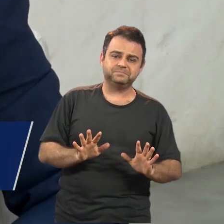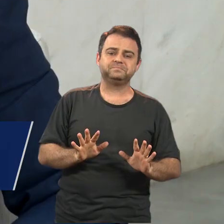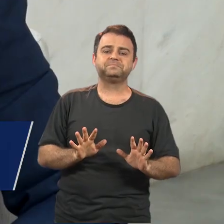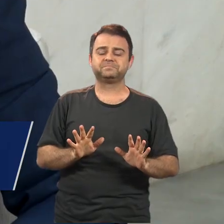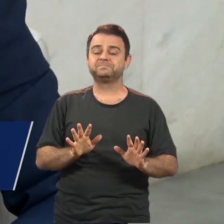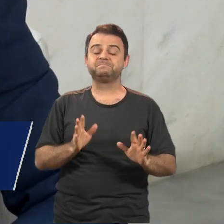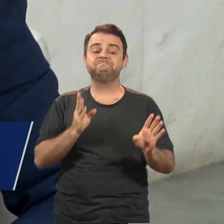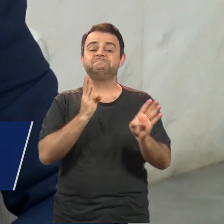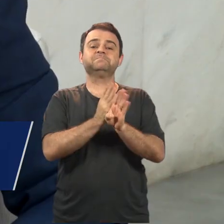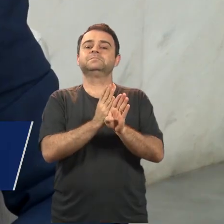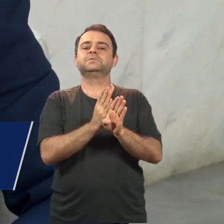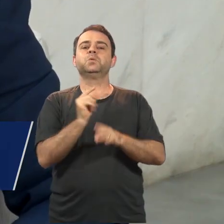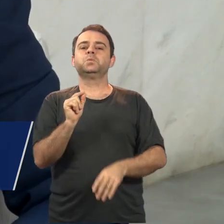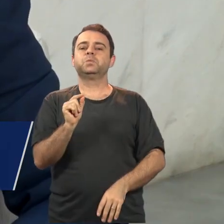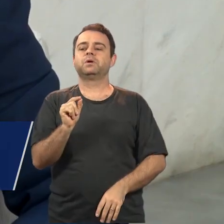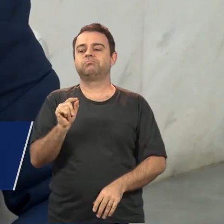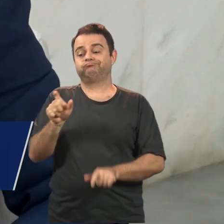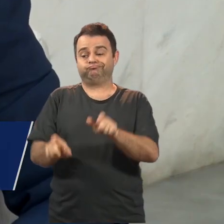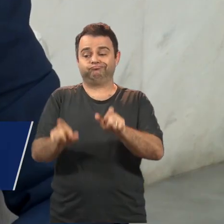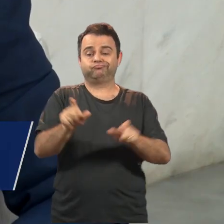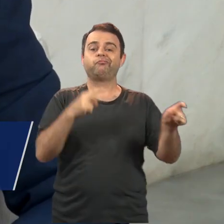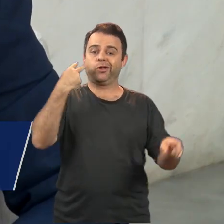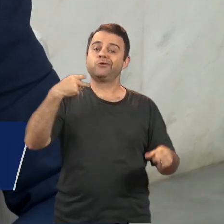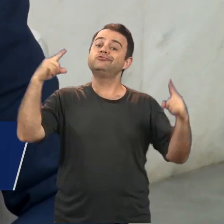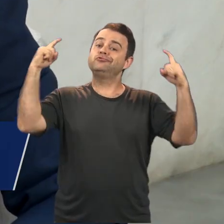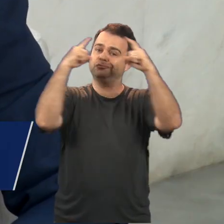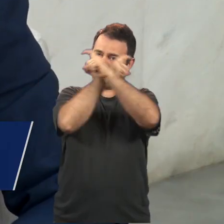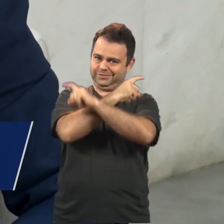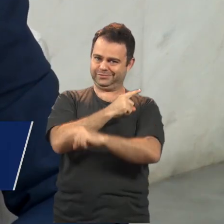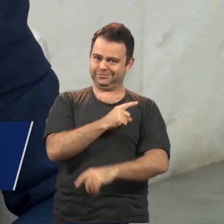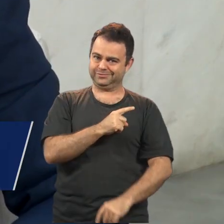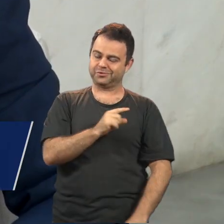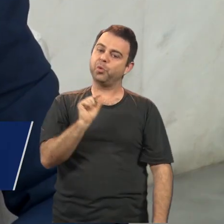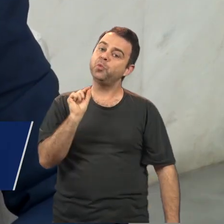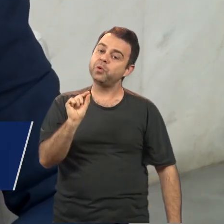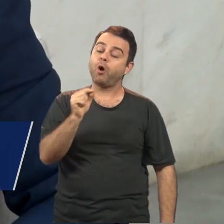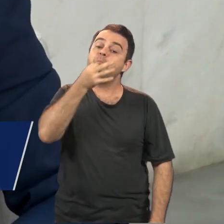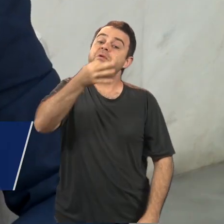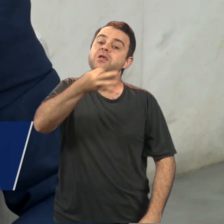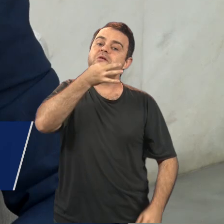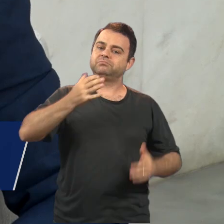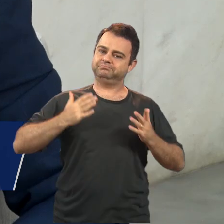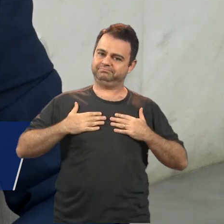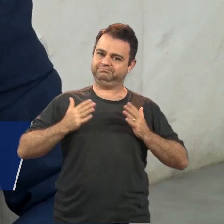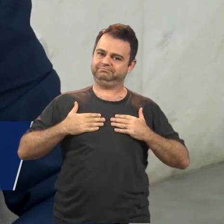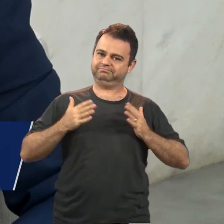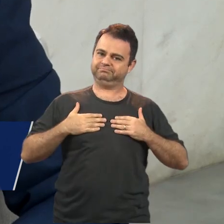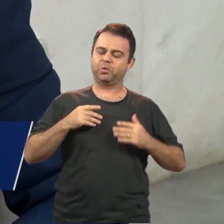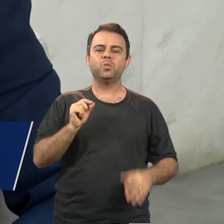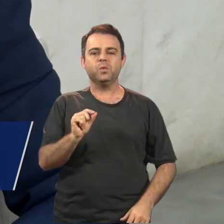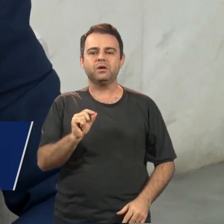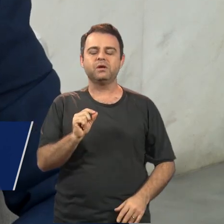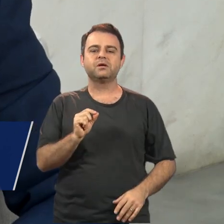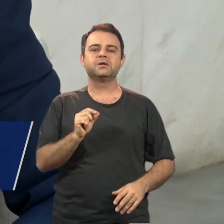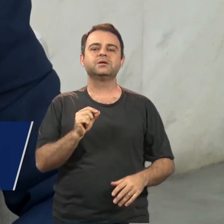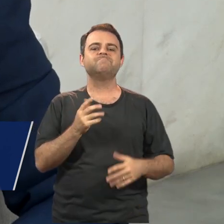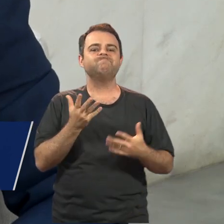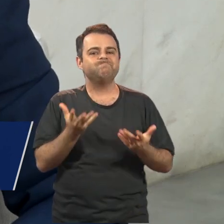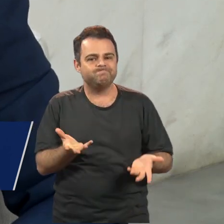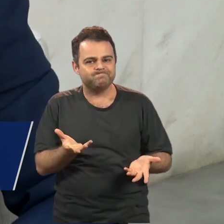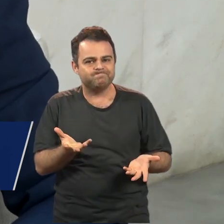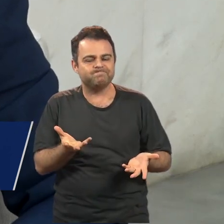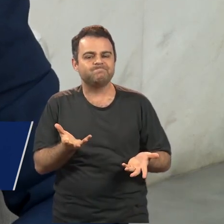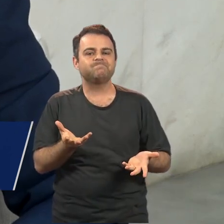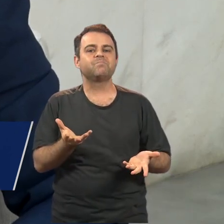maior dificuldade para um vereador, no meu olhar, na minha visão, é às vezes se esbarrar, e nós